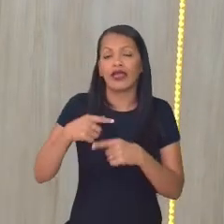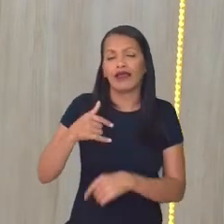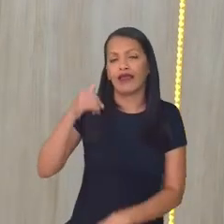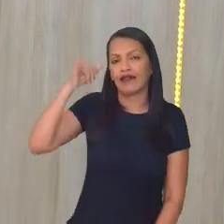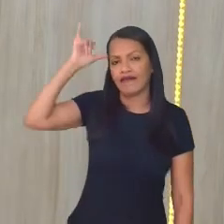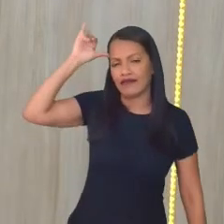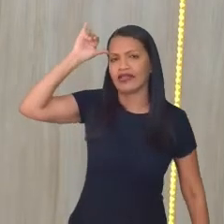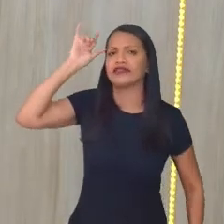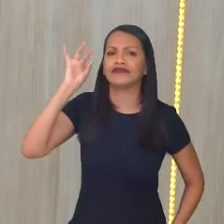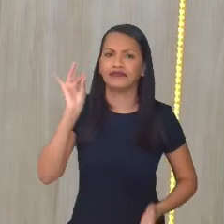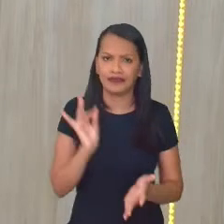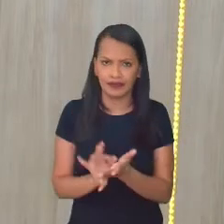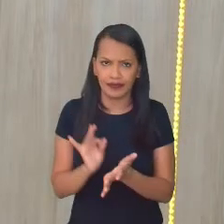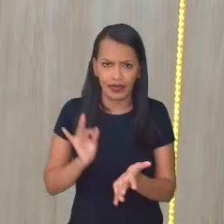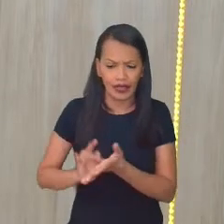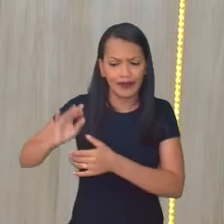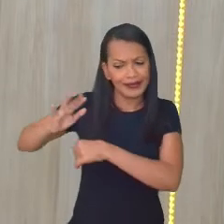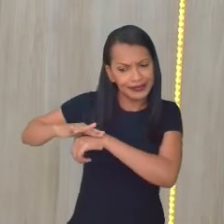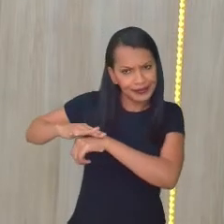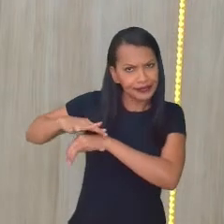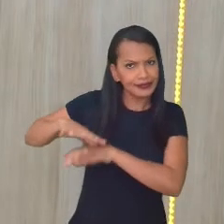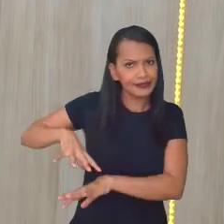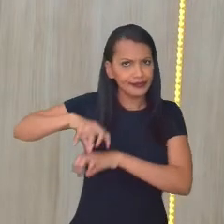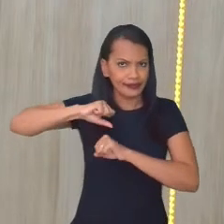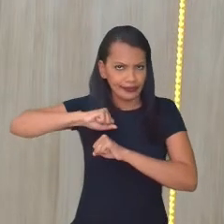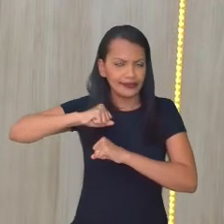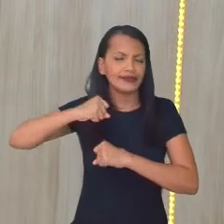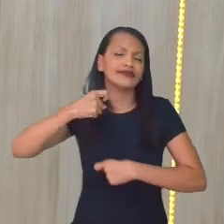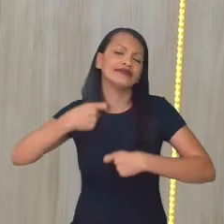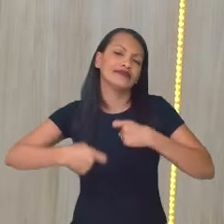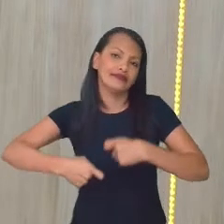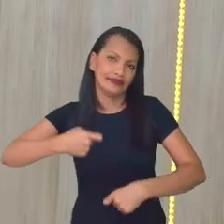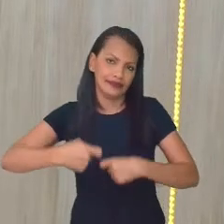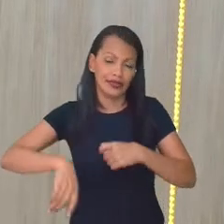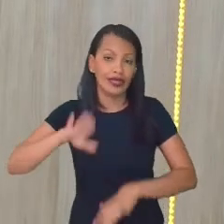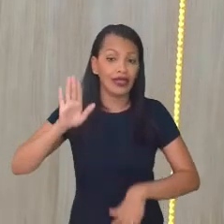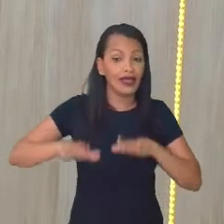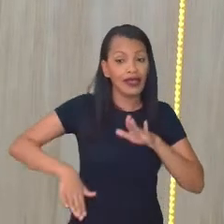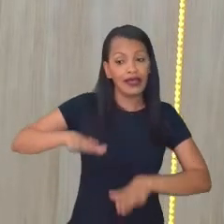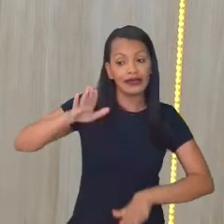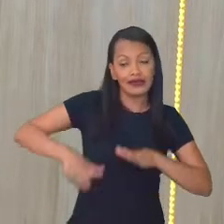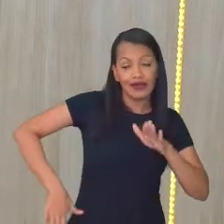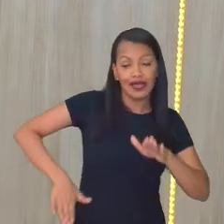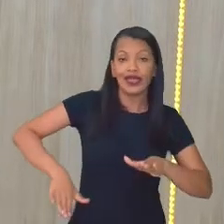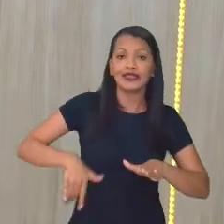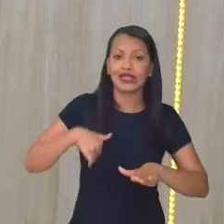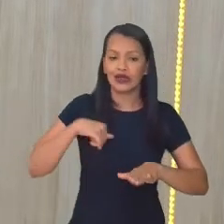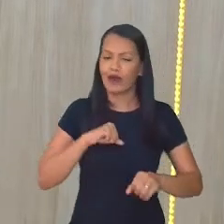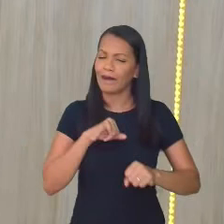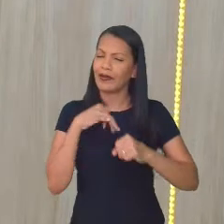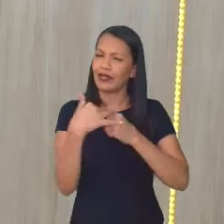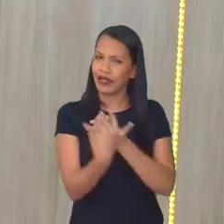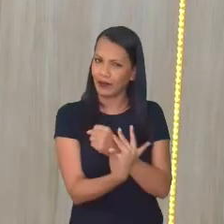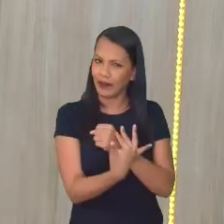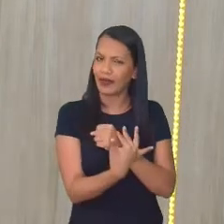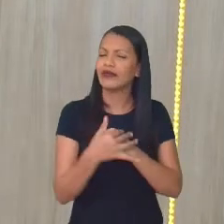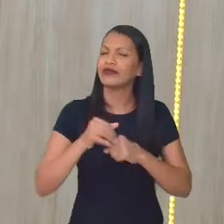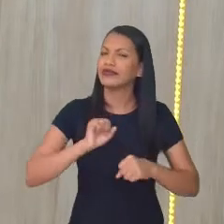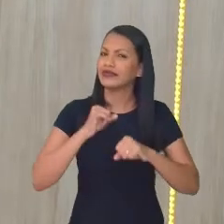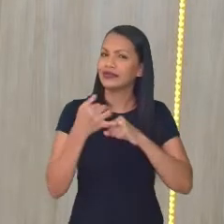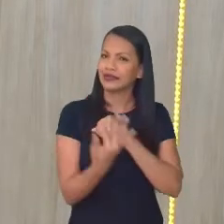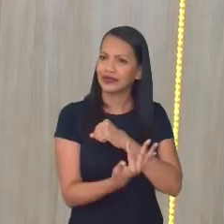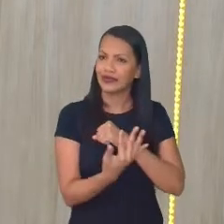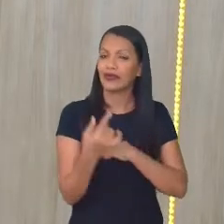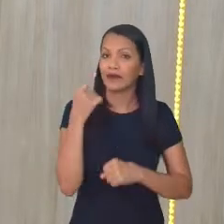realmente contra as infecções sexualmente transmissíveis, que às vezes, devido à pandemia,